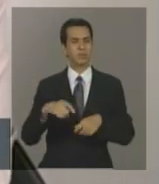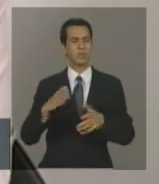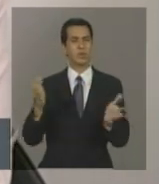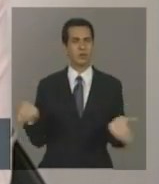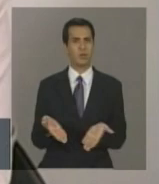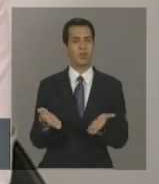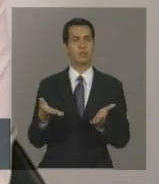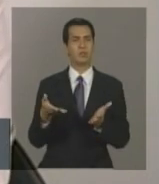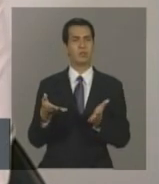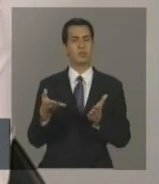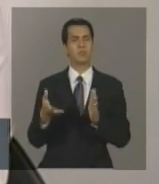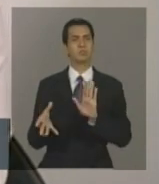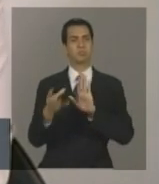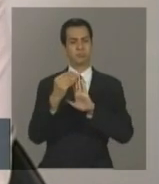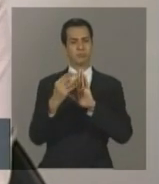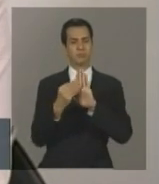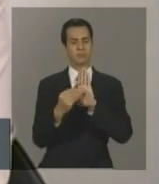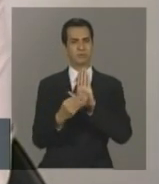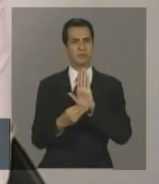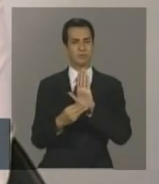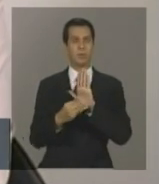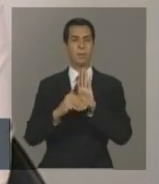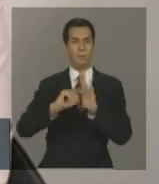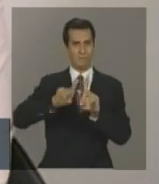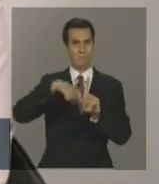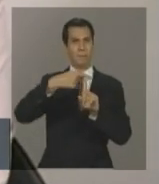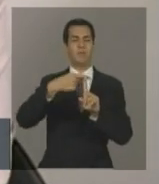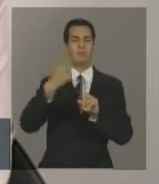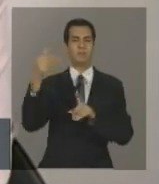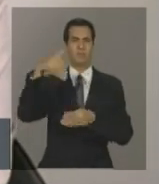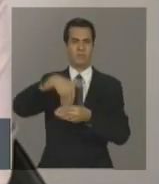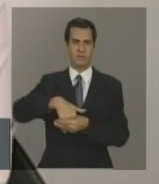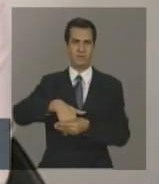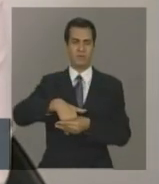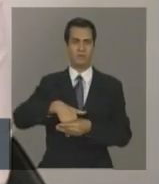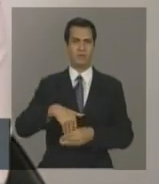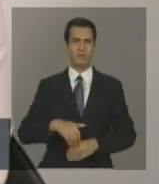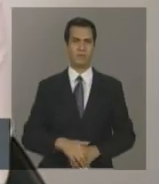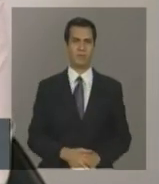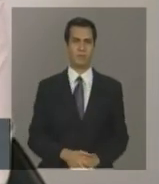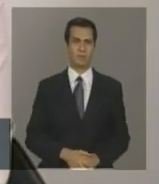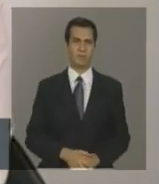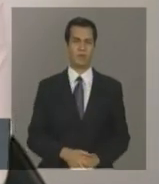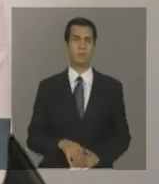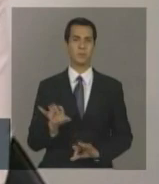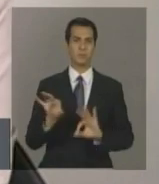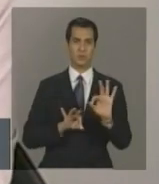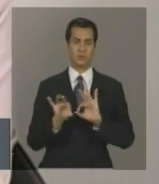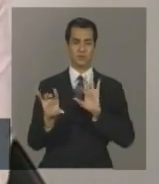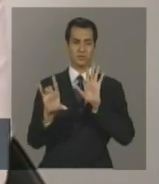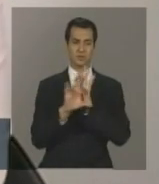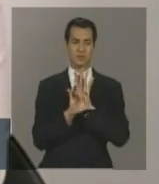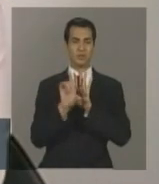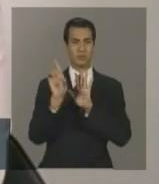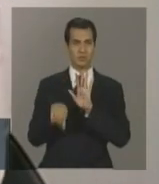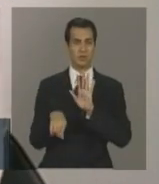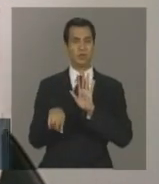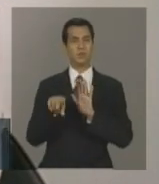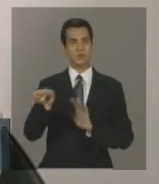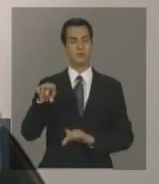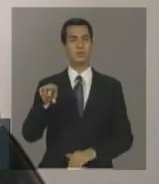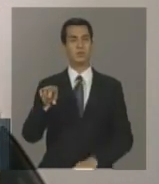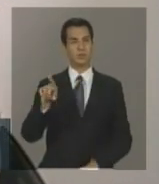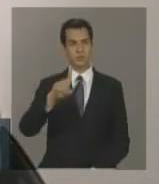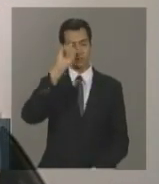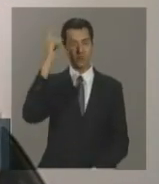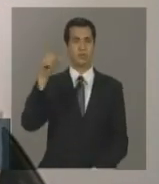acrescendo a nossa lista de matérias à votação, esta matéria, cuja desses projetos de lei é de autoria do próprio presidente do Senado, o senador